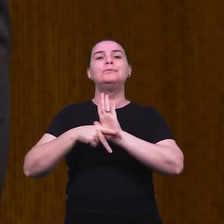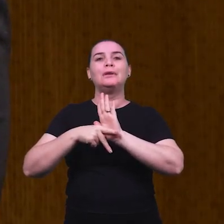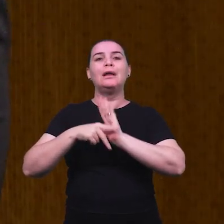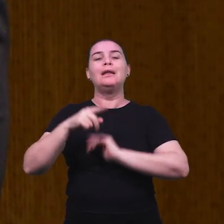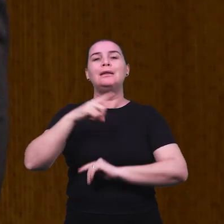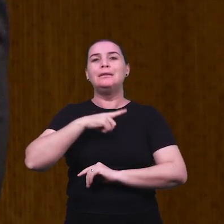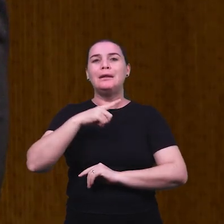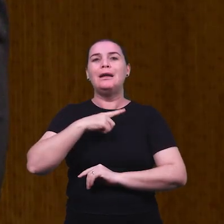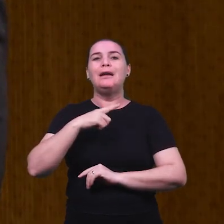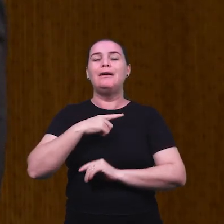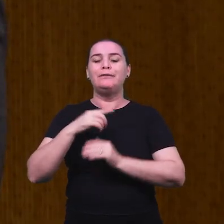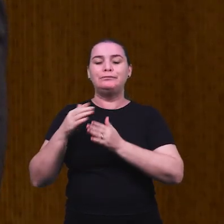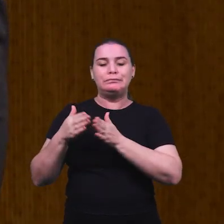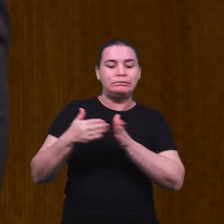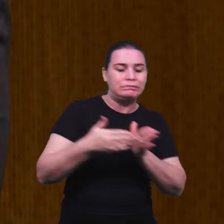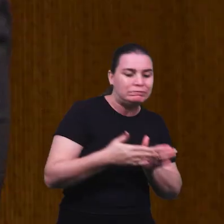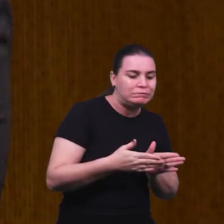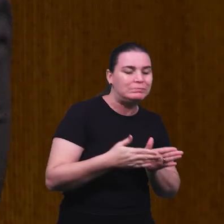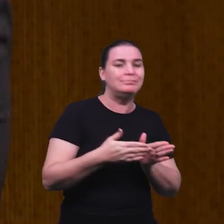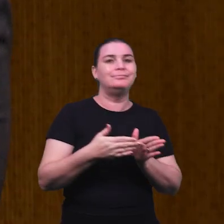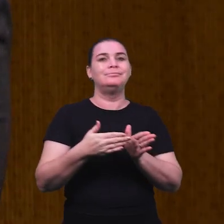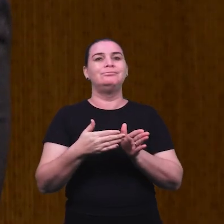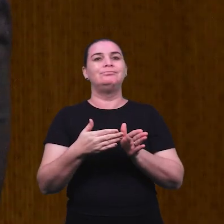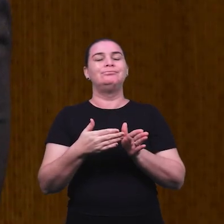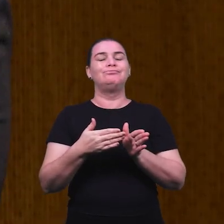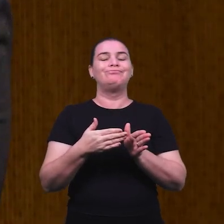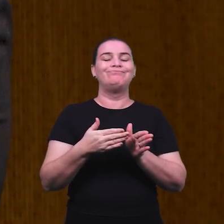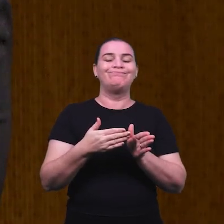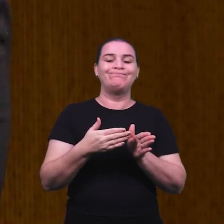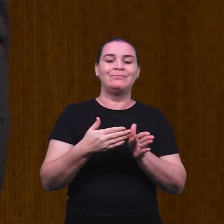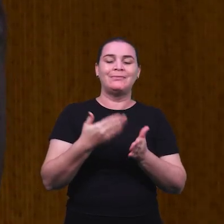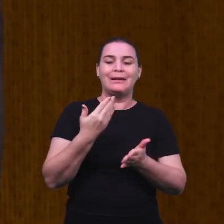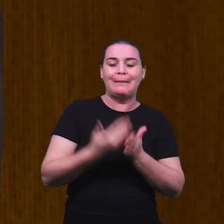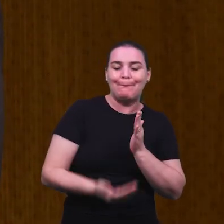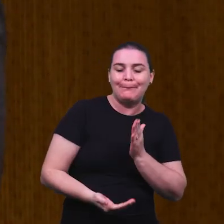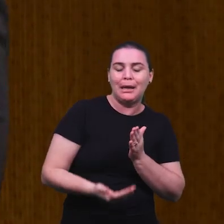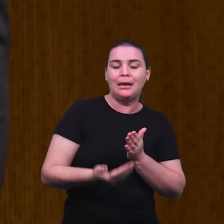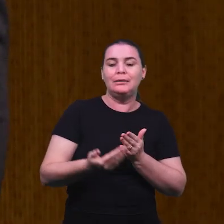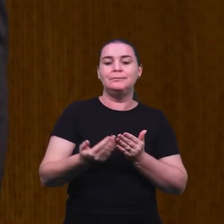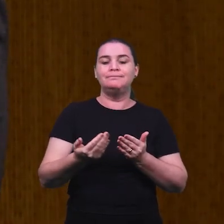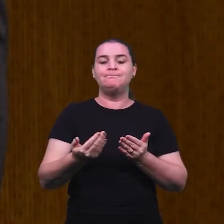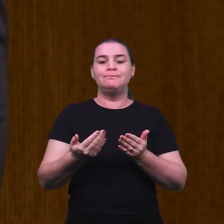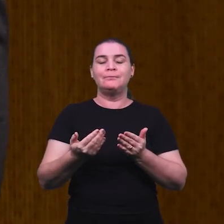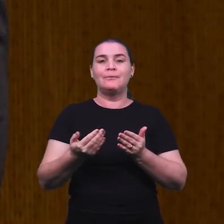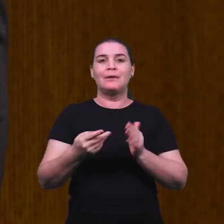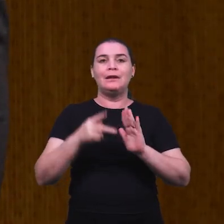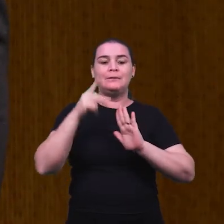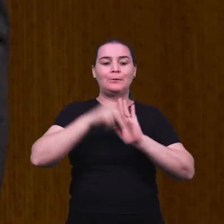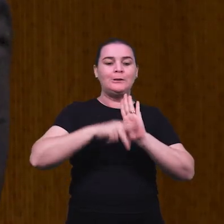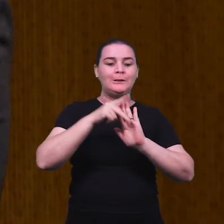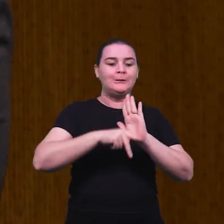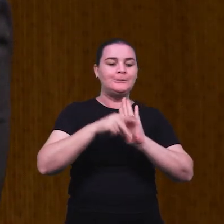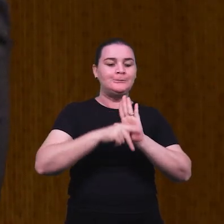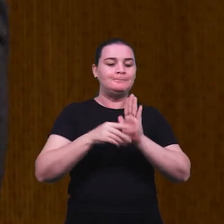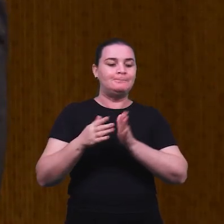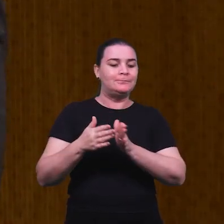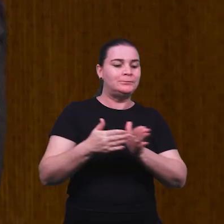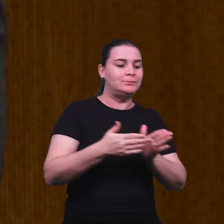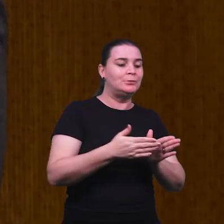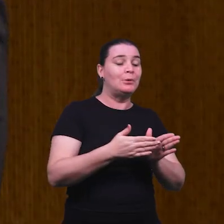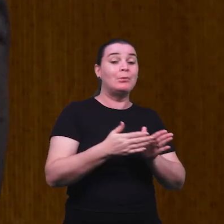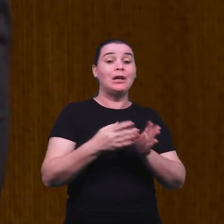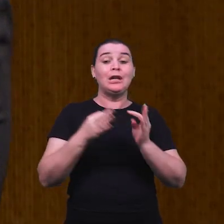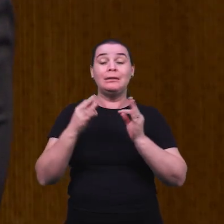esfriamento, essa queda, né? Ou seja, a saída desse projeto, desse rumo que o Senhor tem para todos